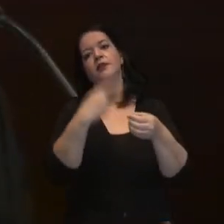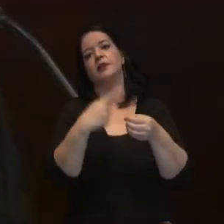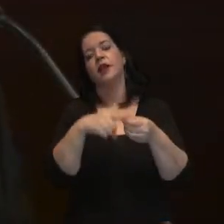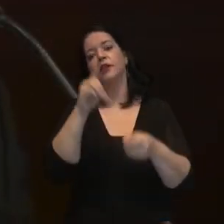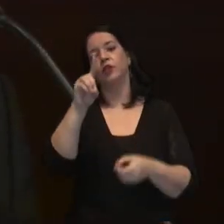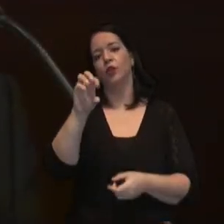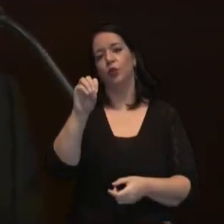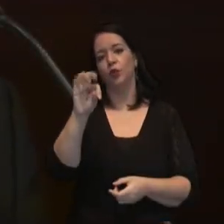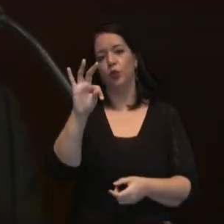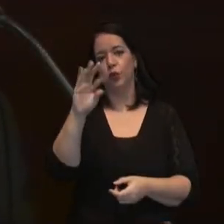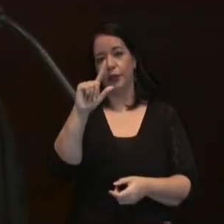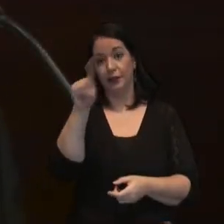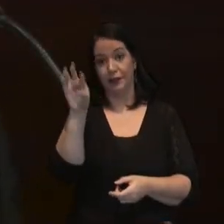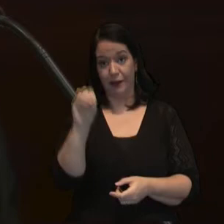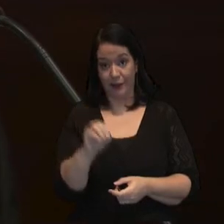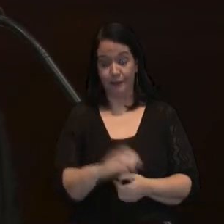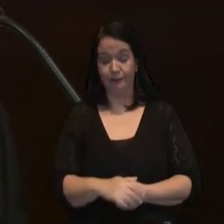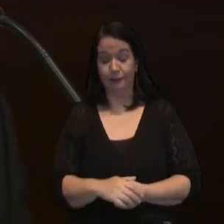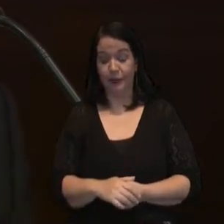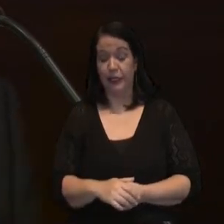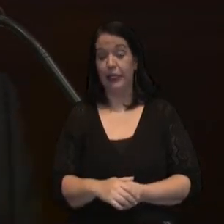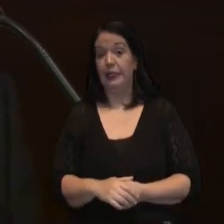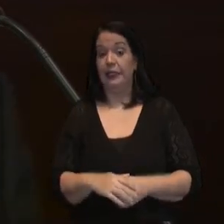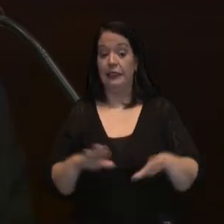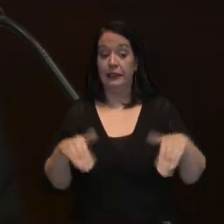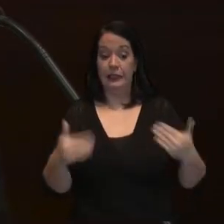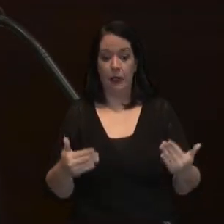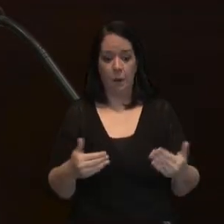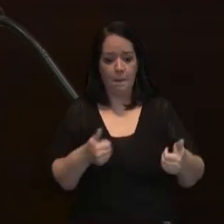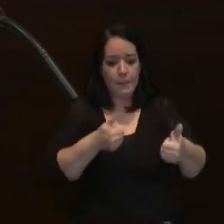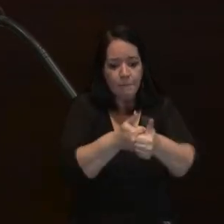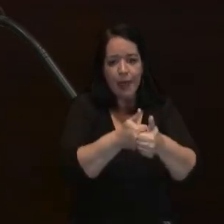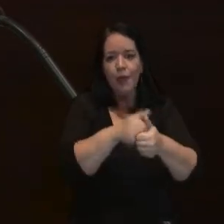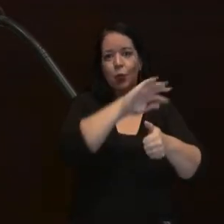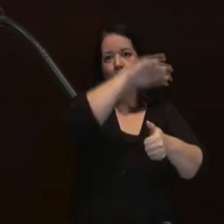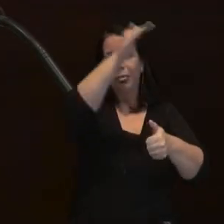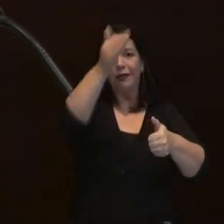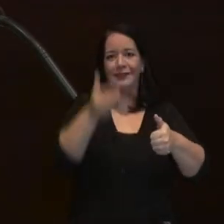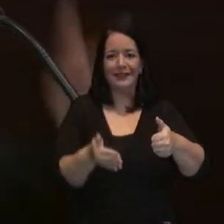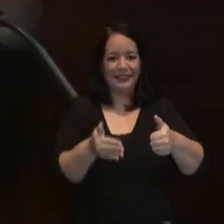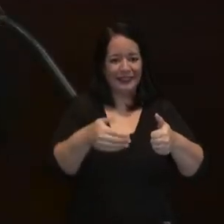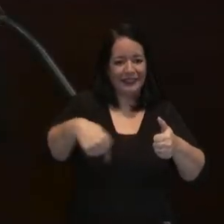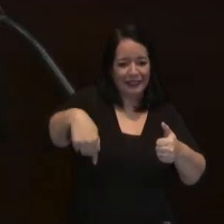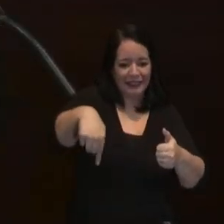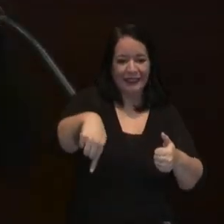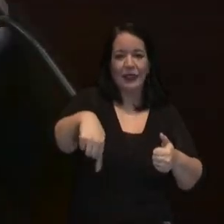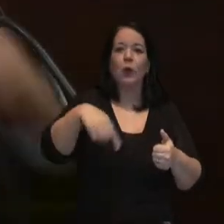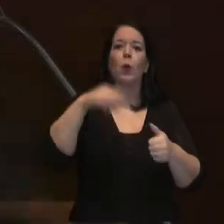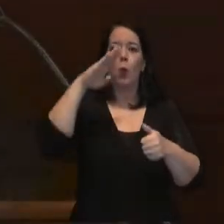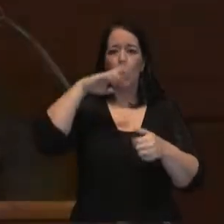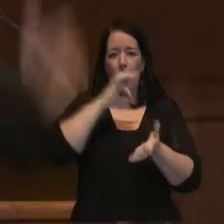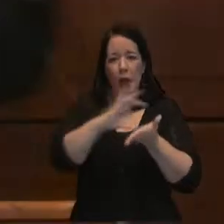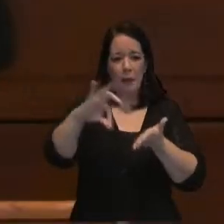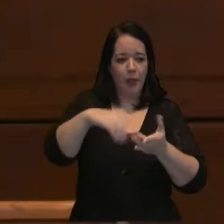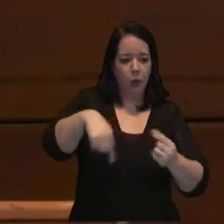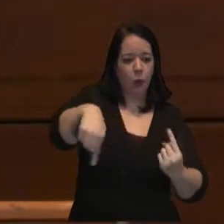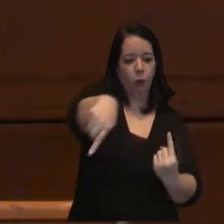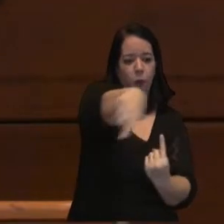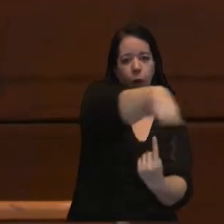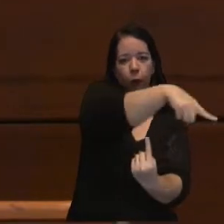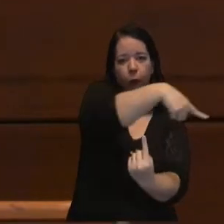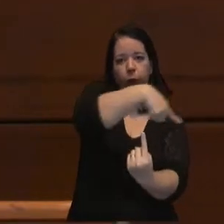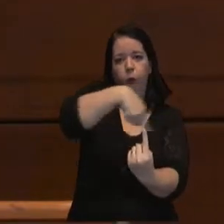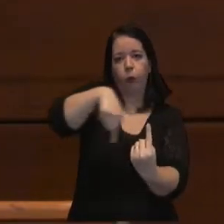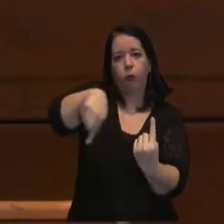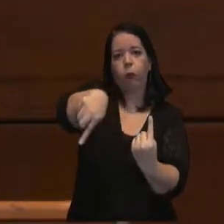colina. A cidade foi cercada pelo inimigo. O homem de Deus, o homem do bem, o homem que